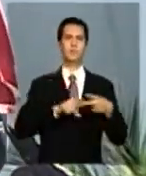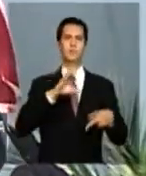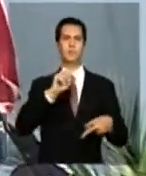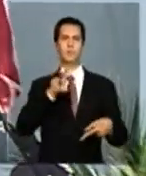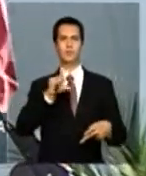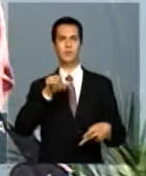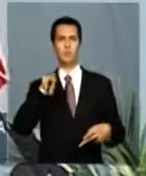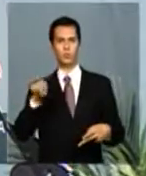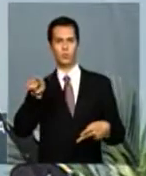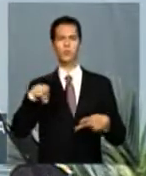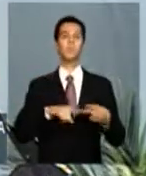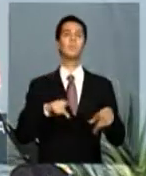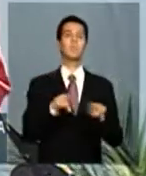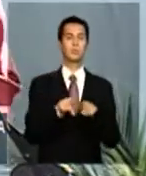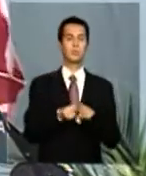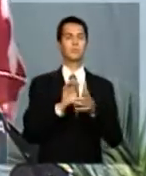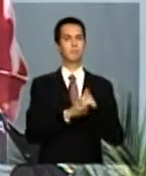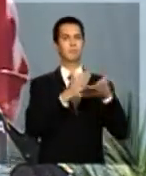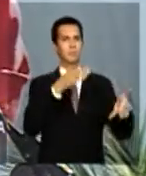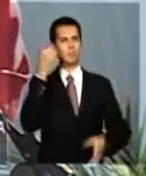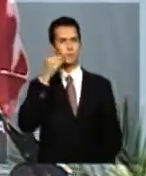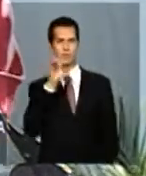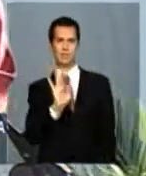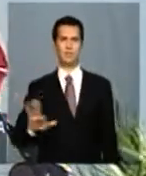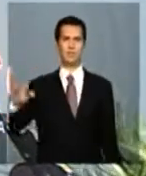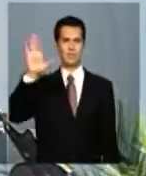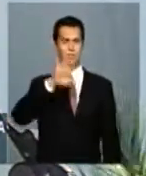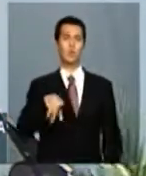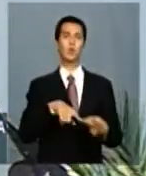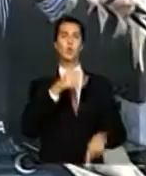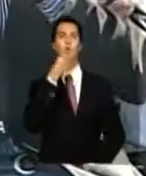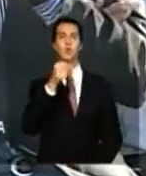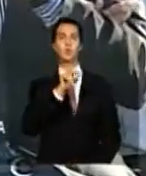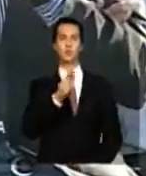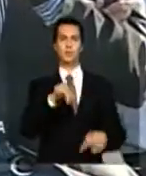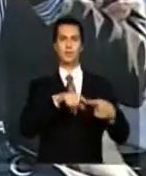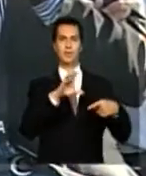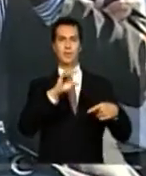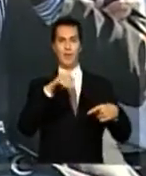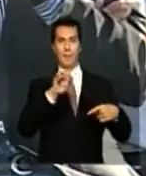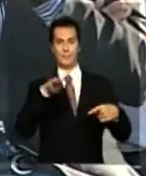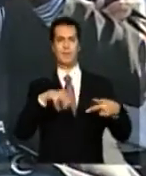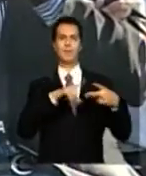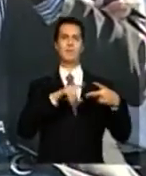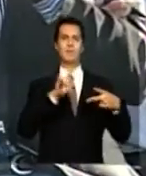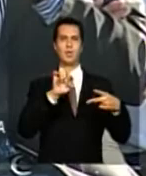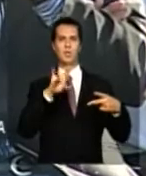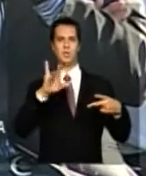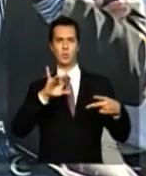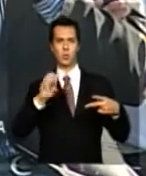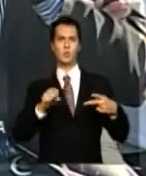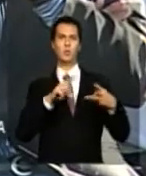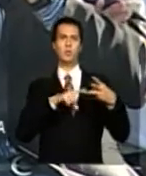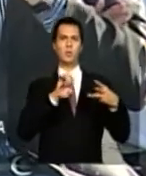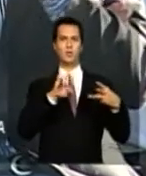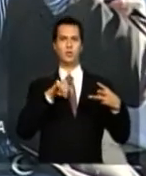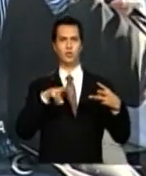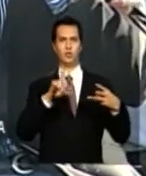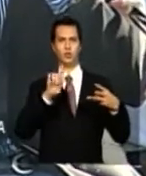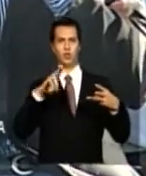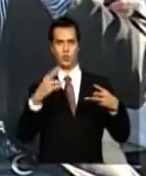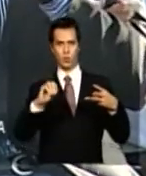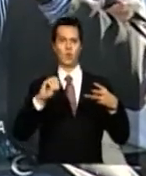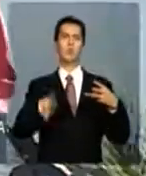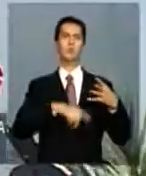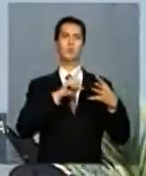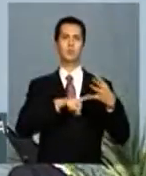Maldaner. Os deputados federais Carmen Zanotto, Décio Lima, Edinho Bez, a